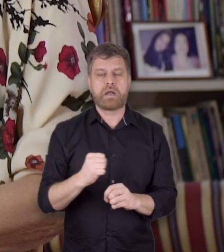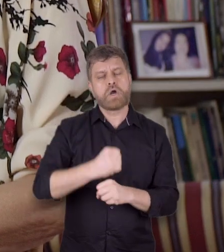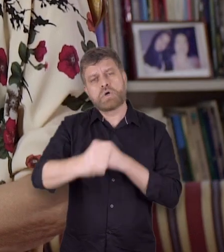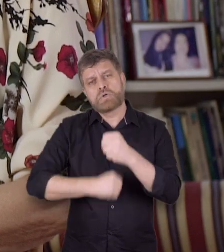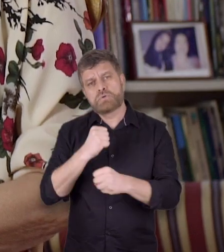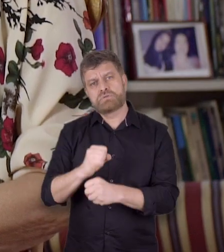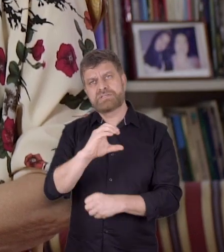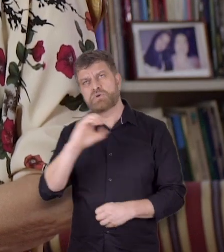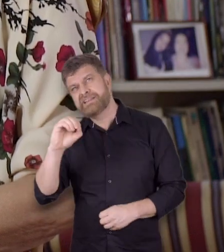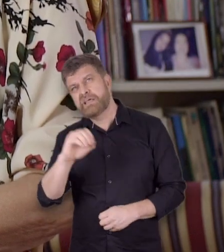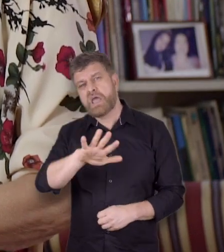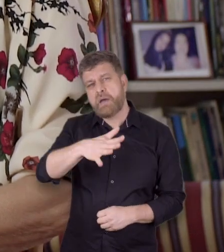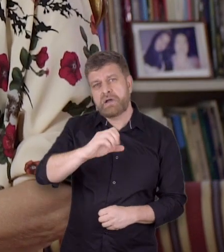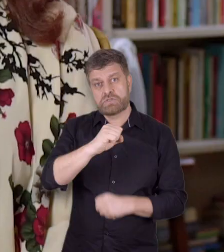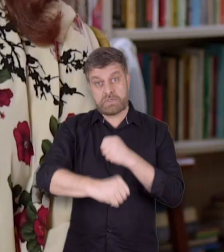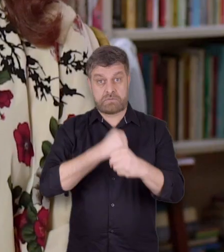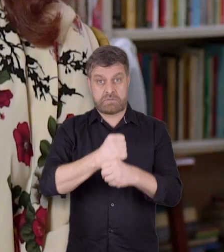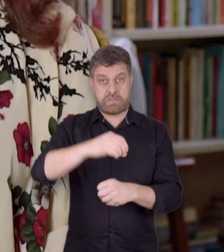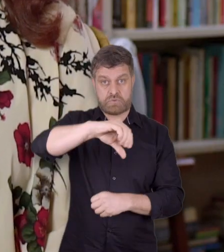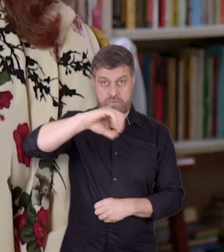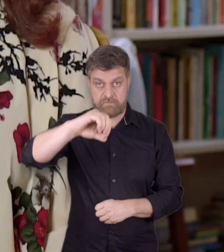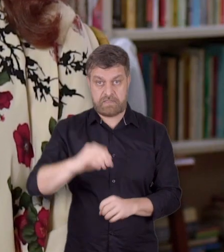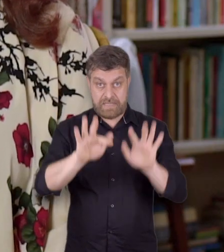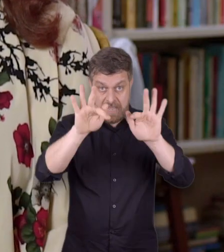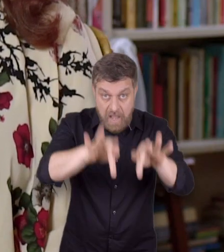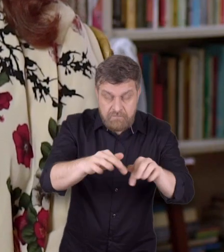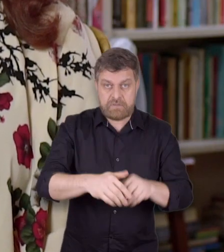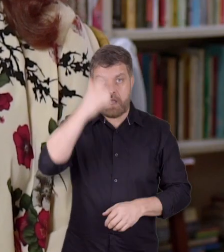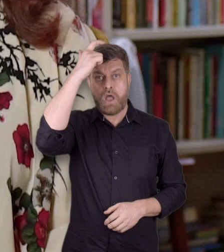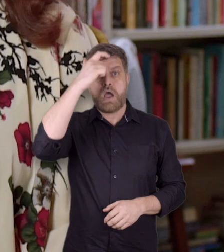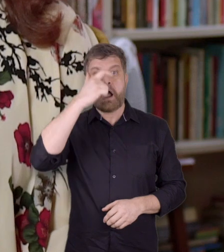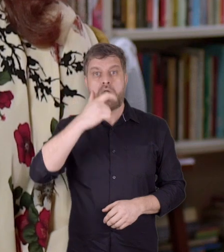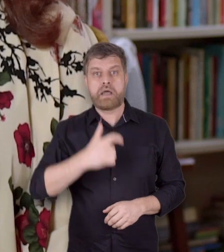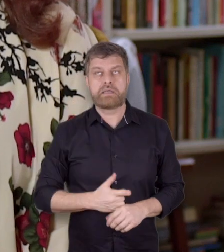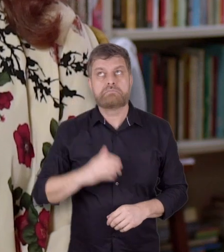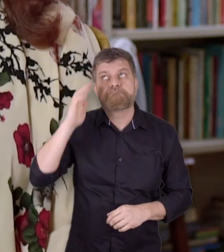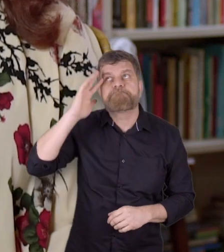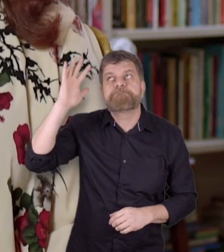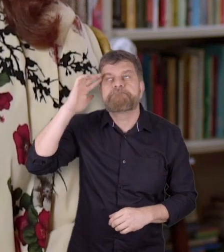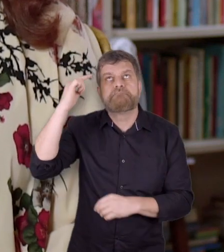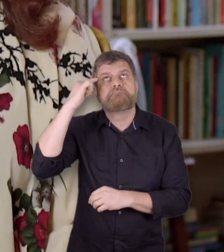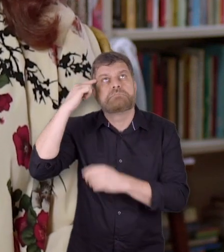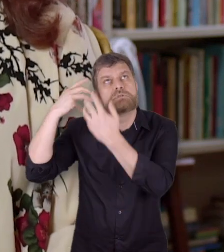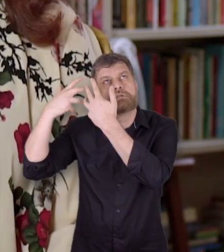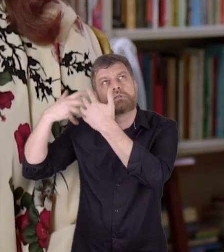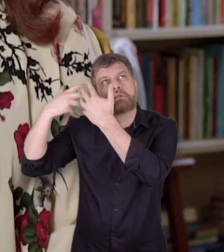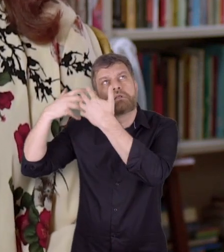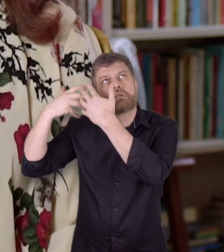partir dos anos 80, 90. No fim dos anos 90, eu comecei a desenvolver essa